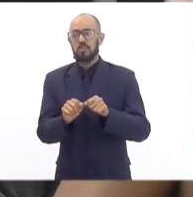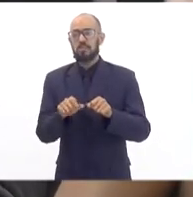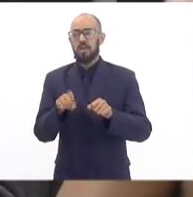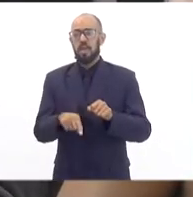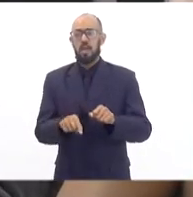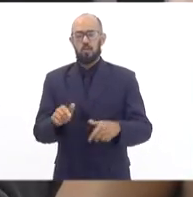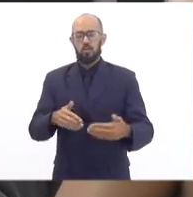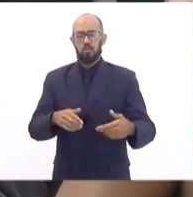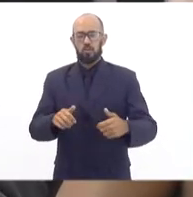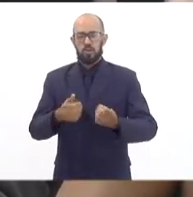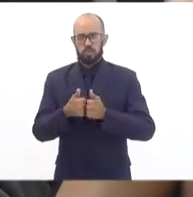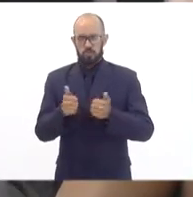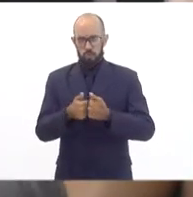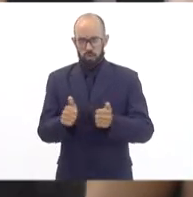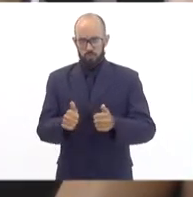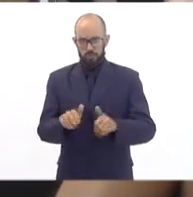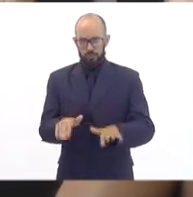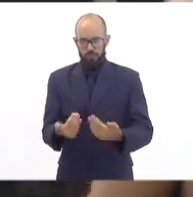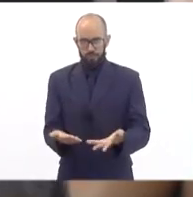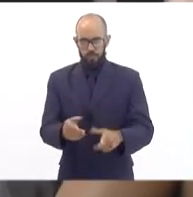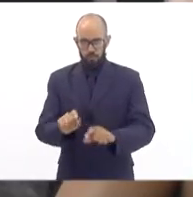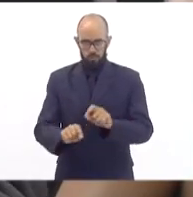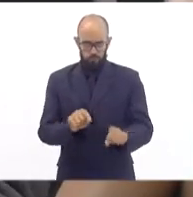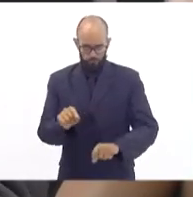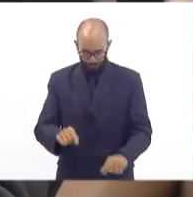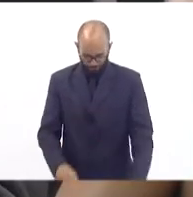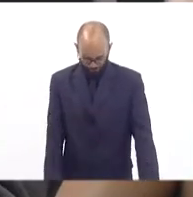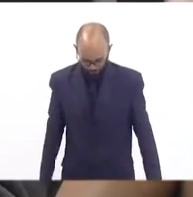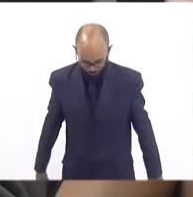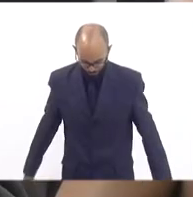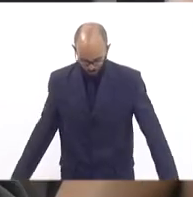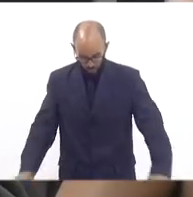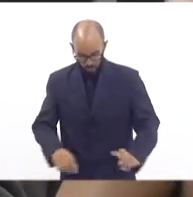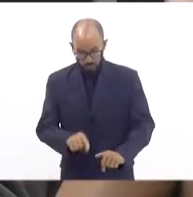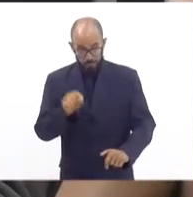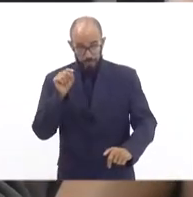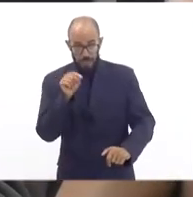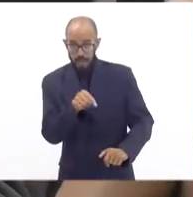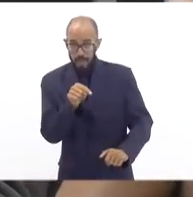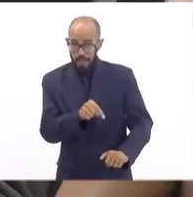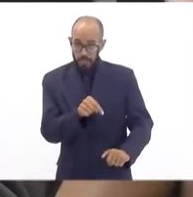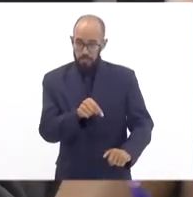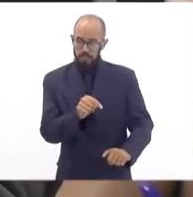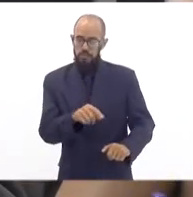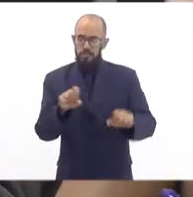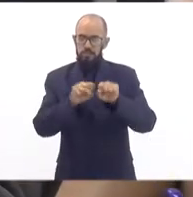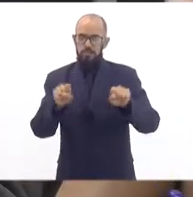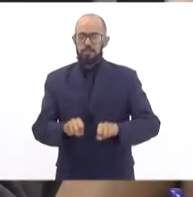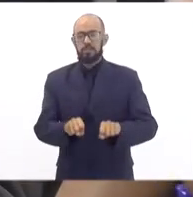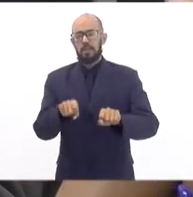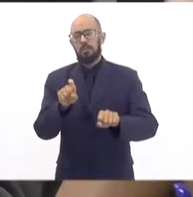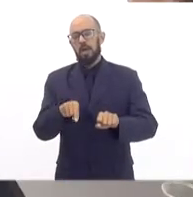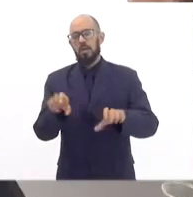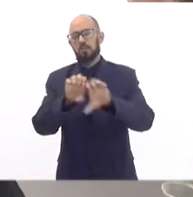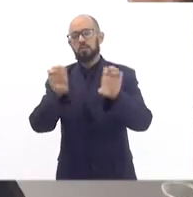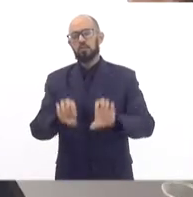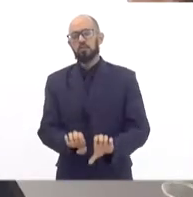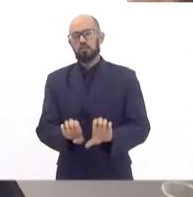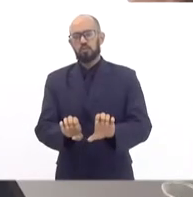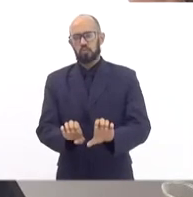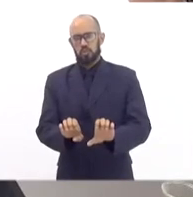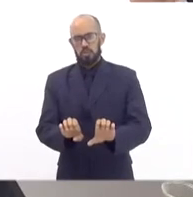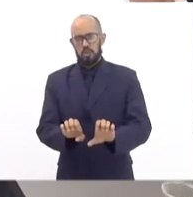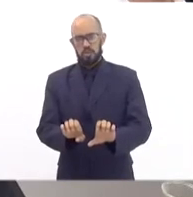Então, o transporte, doutor Montese, é um sistema estruturante da região